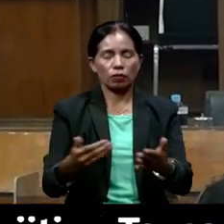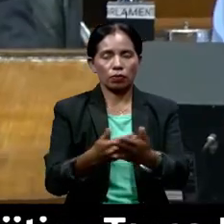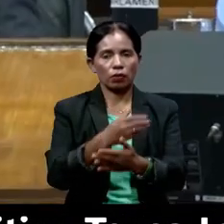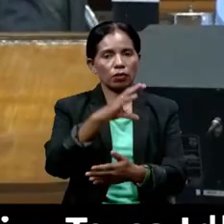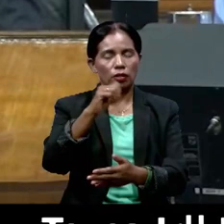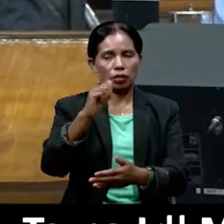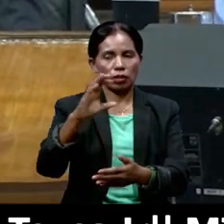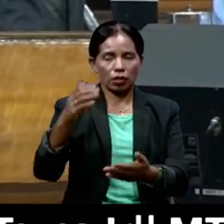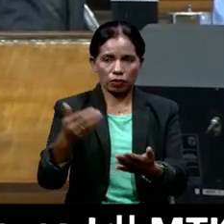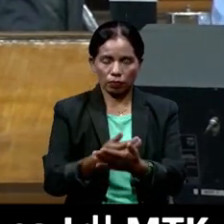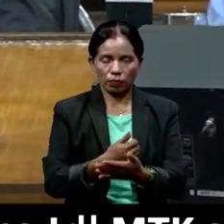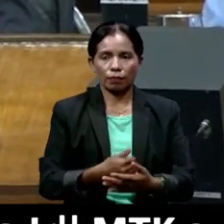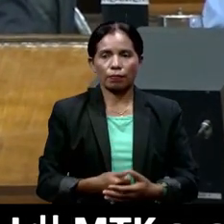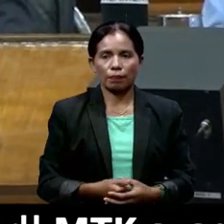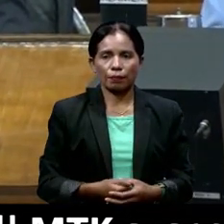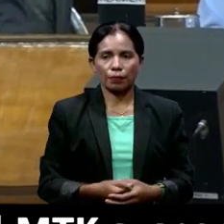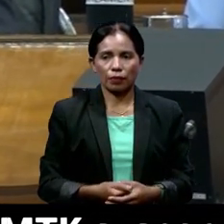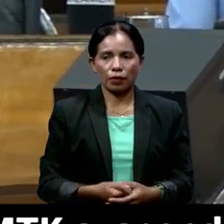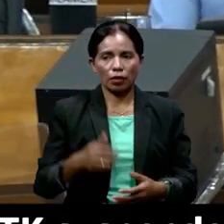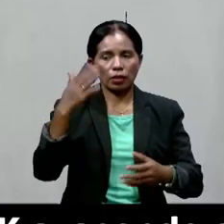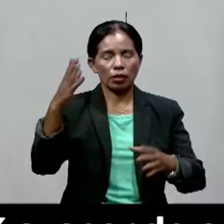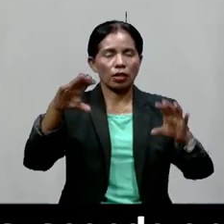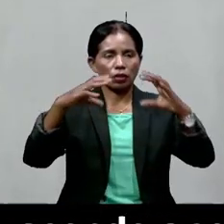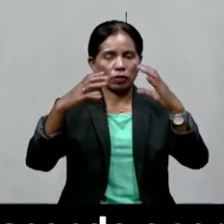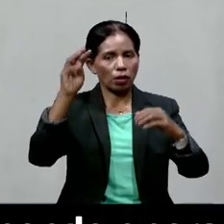Anticorrupção. Já Conselho de Ministros